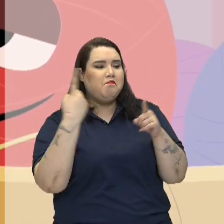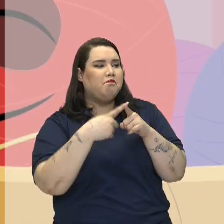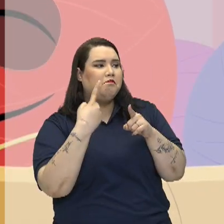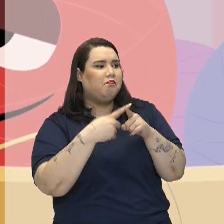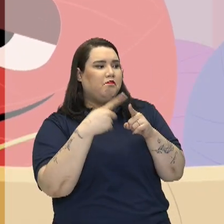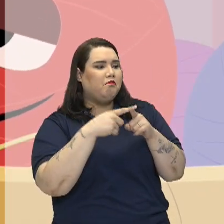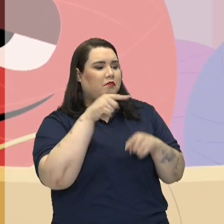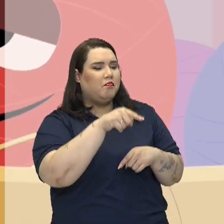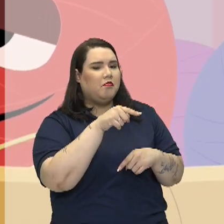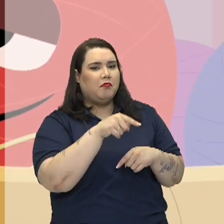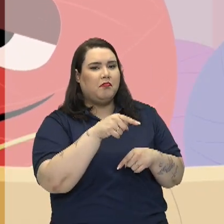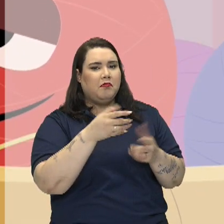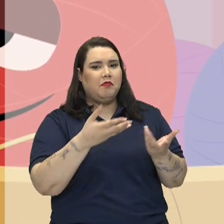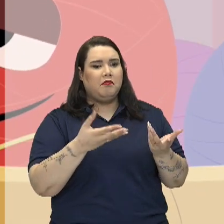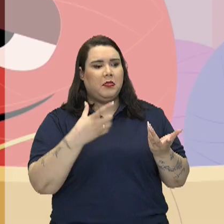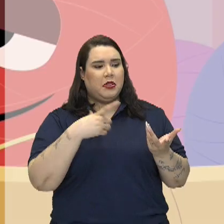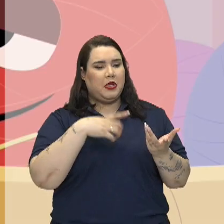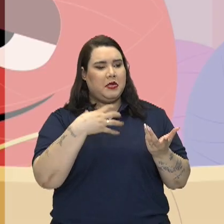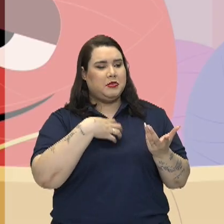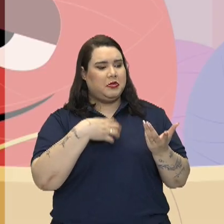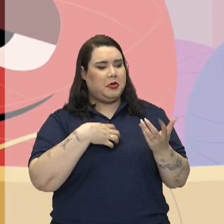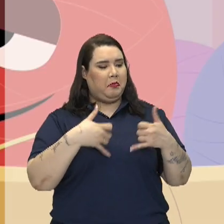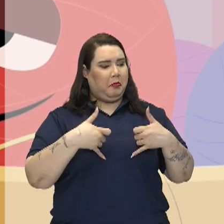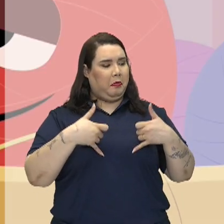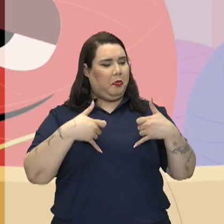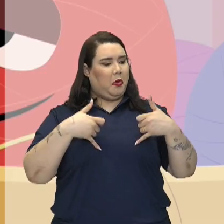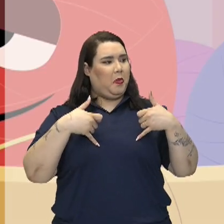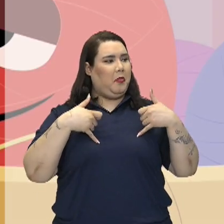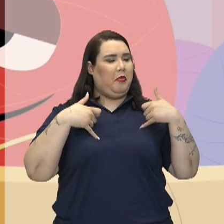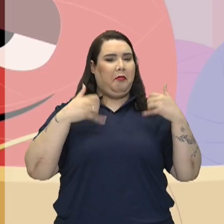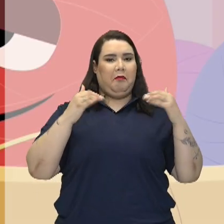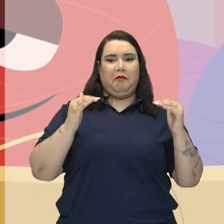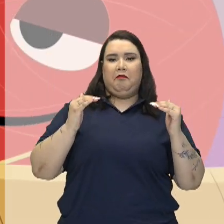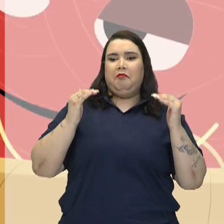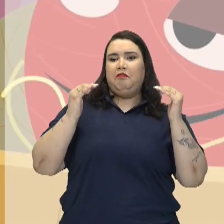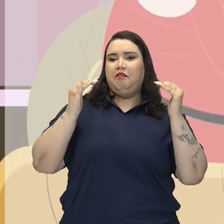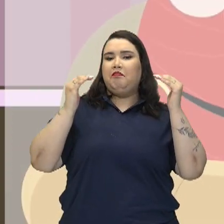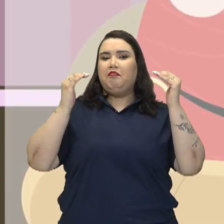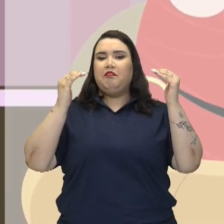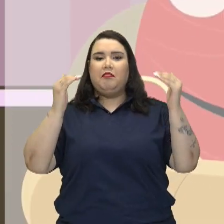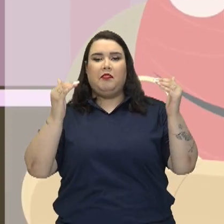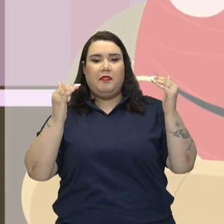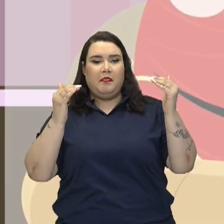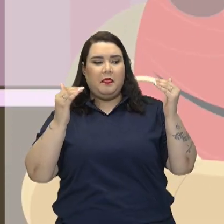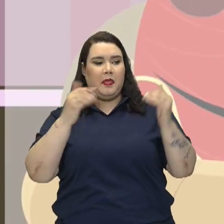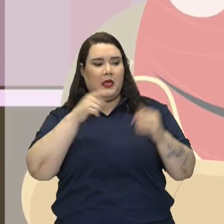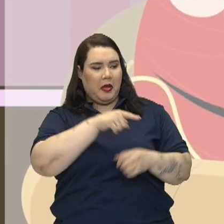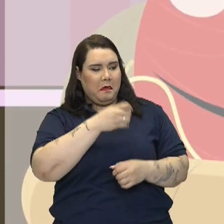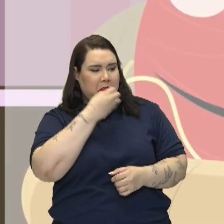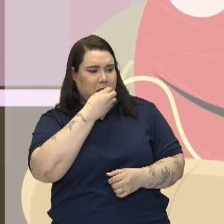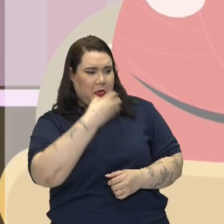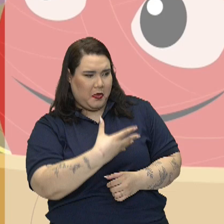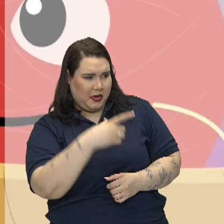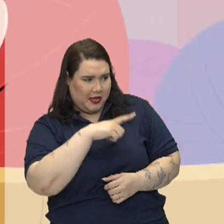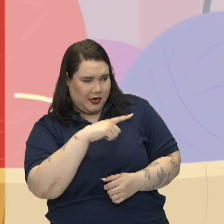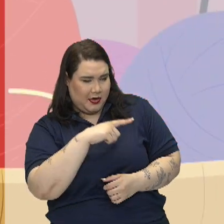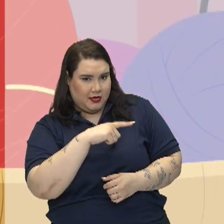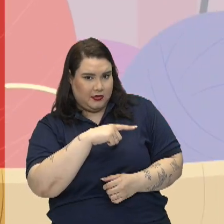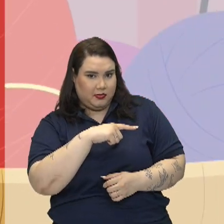com esse ar, toda cheia de si, toda enrolada, para fingir que vale alguma coisa nesse